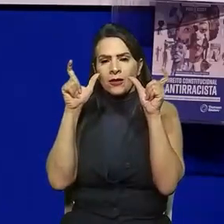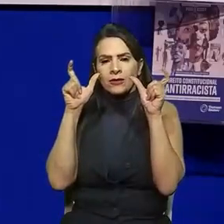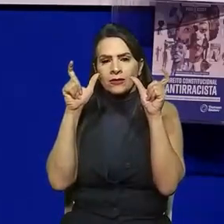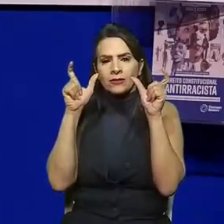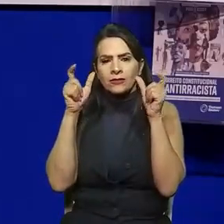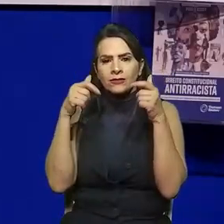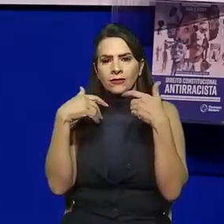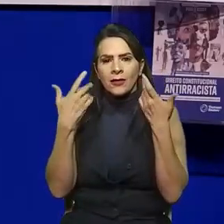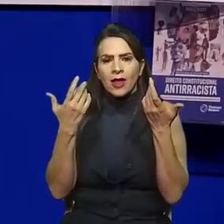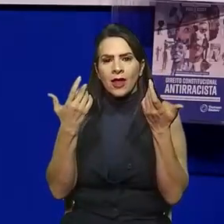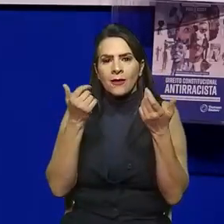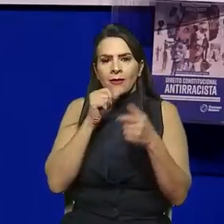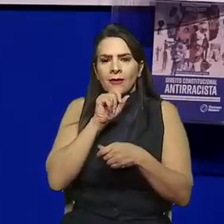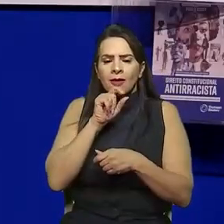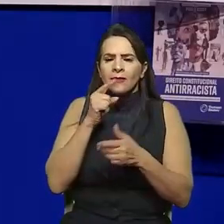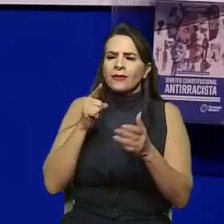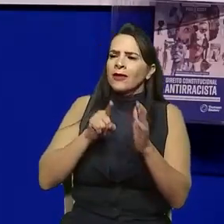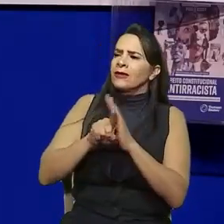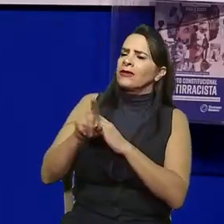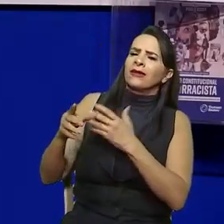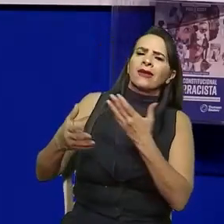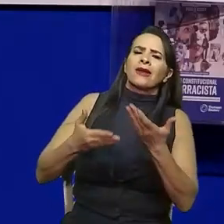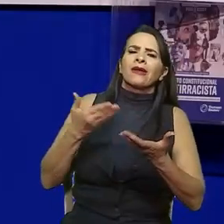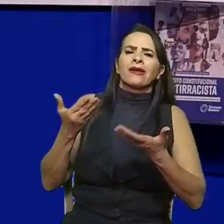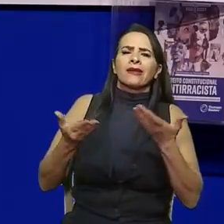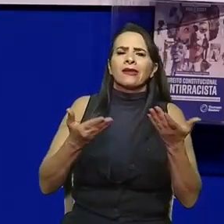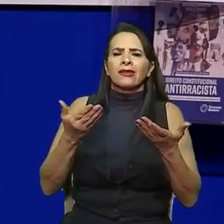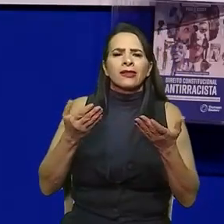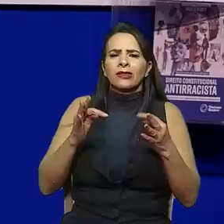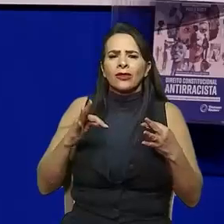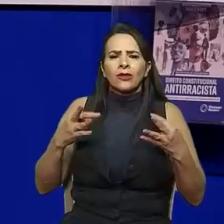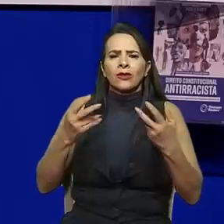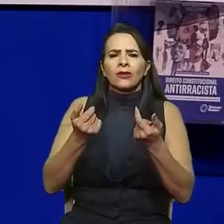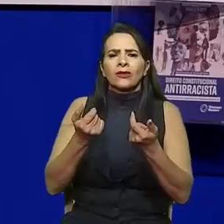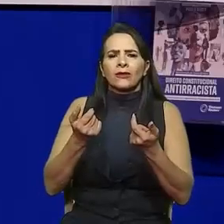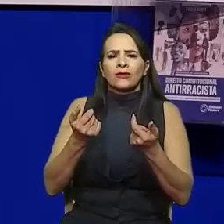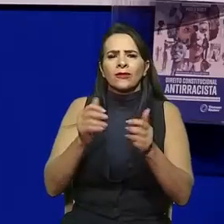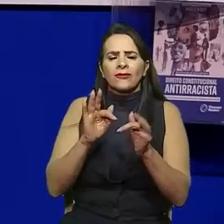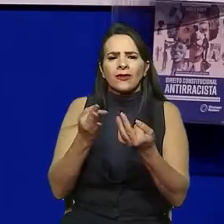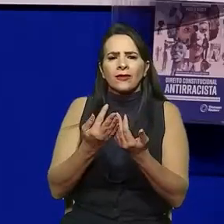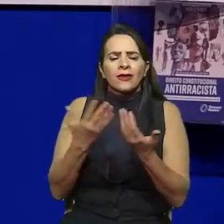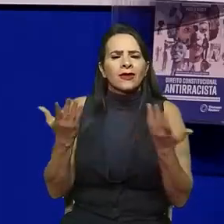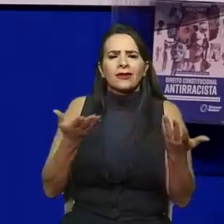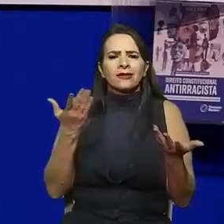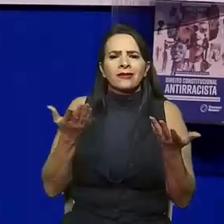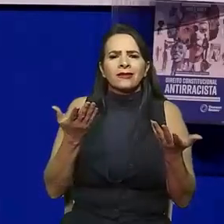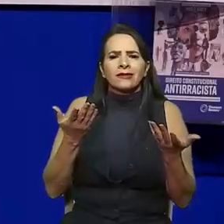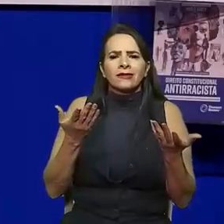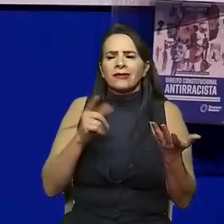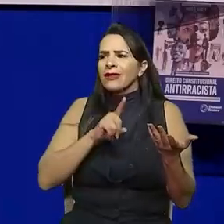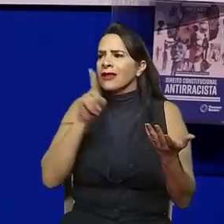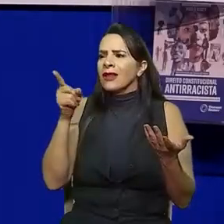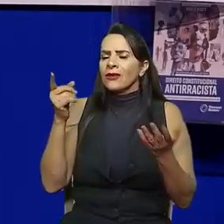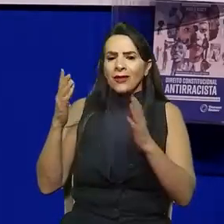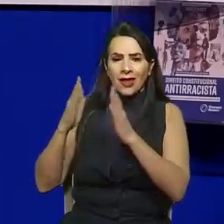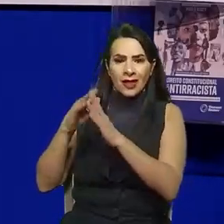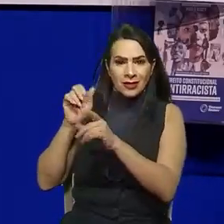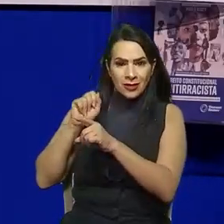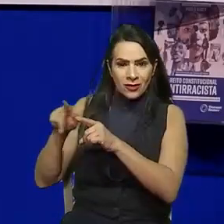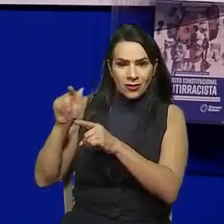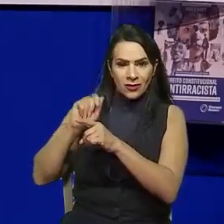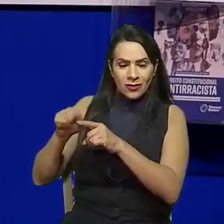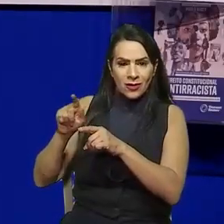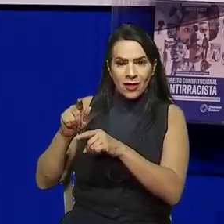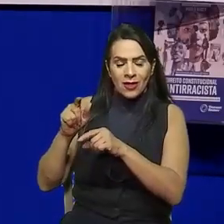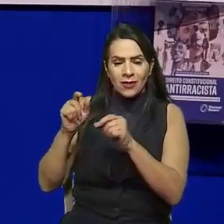que a Marise alugou e estão lá comemorando. Aí o papai ligou para lá e quis falar